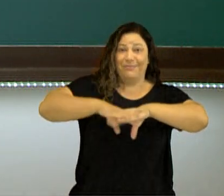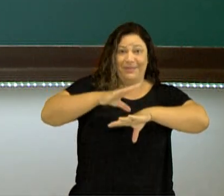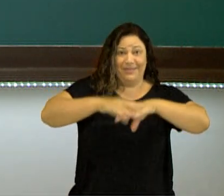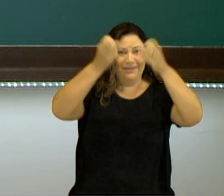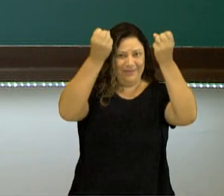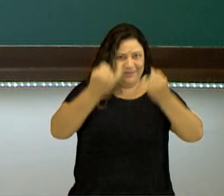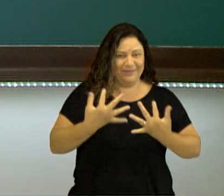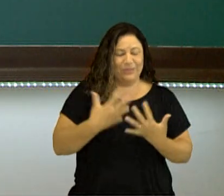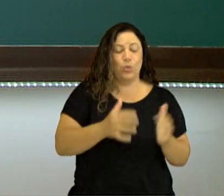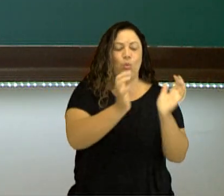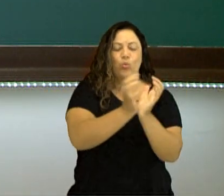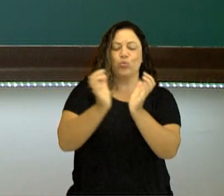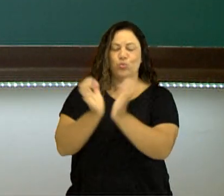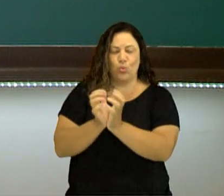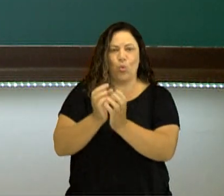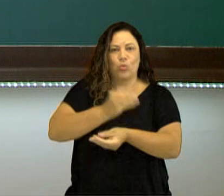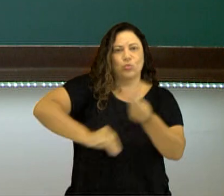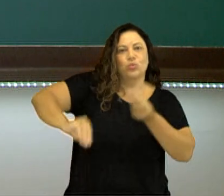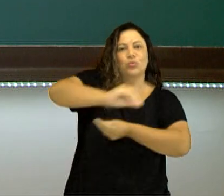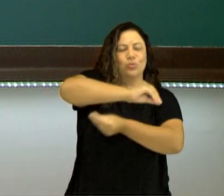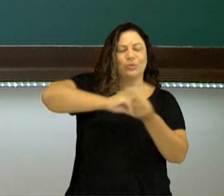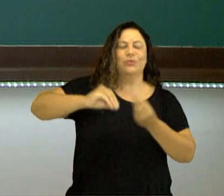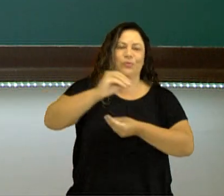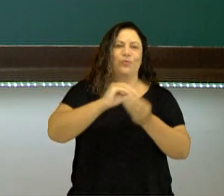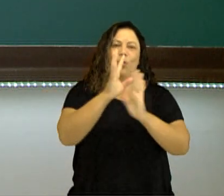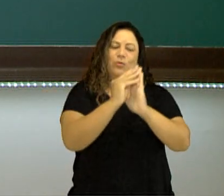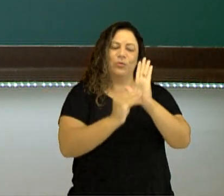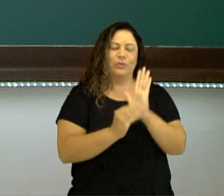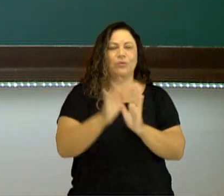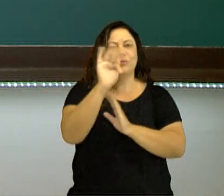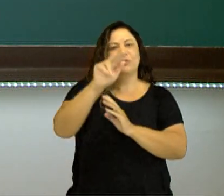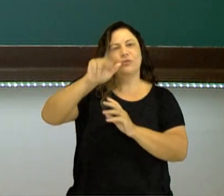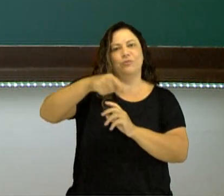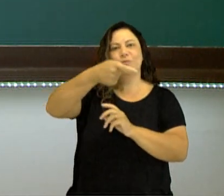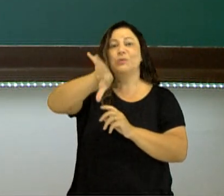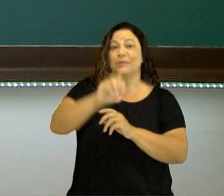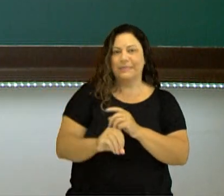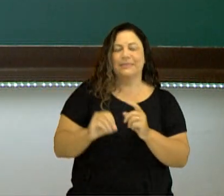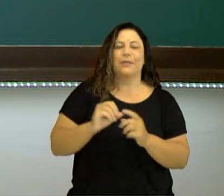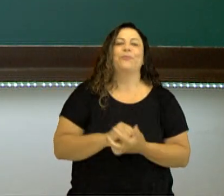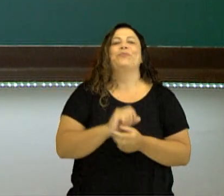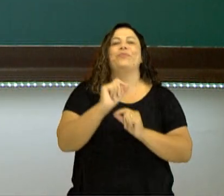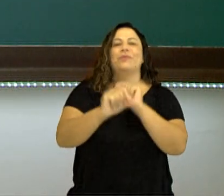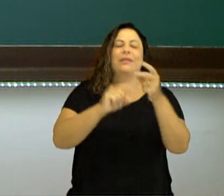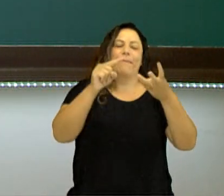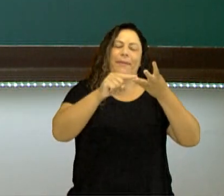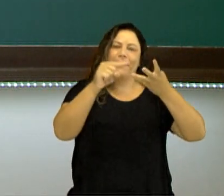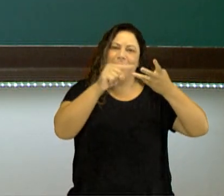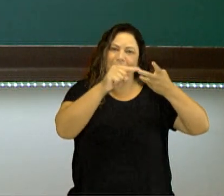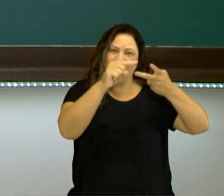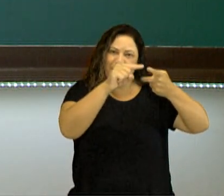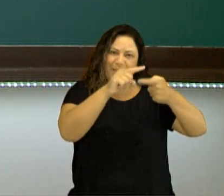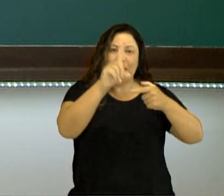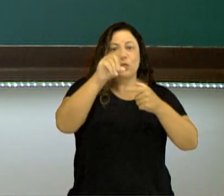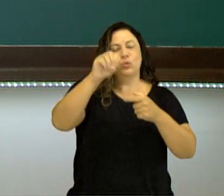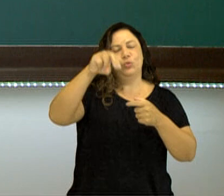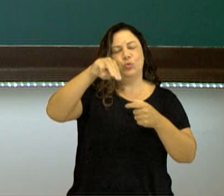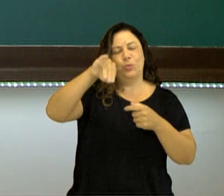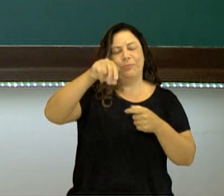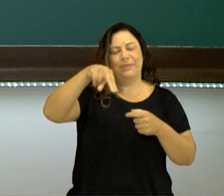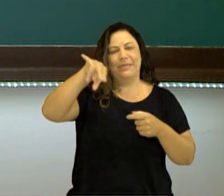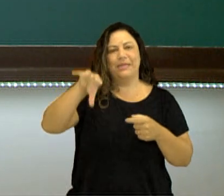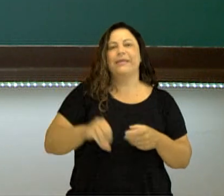sobre os conjuntos que envolvem aí o conteúdo de funções. Conjunto domínio, imagem, contradomínio, né? E qual é